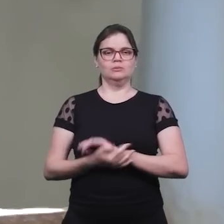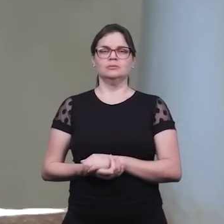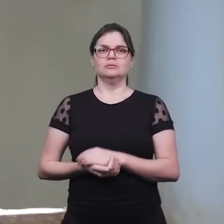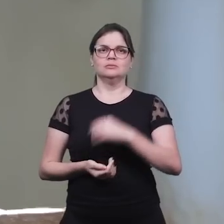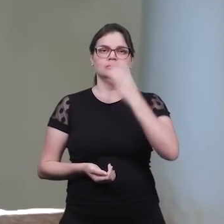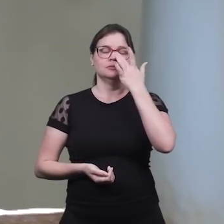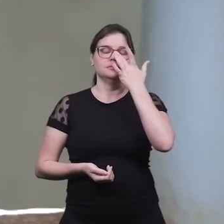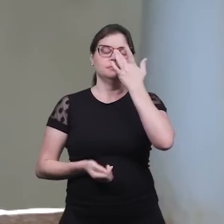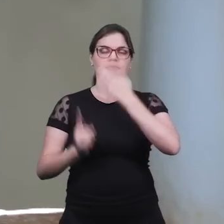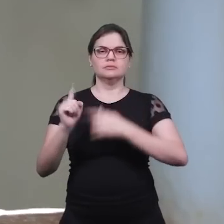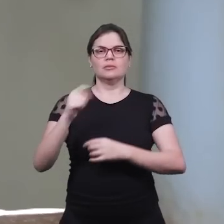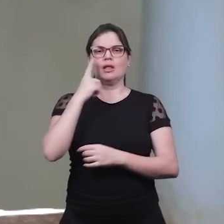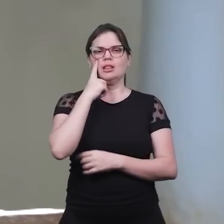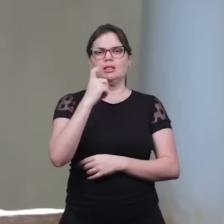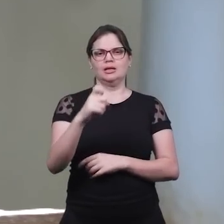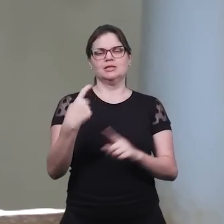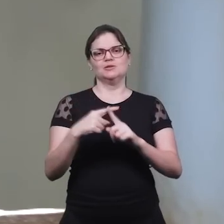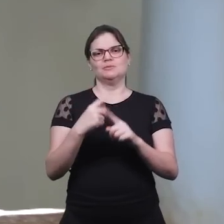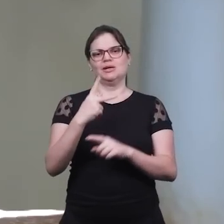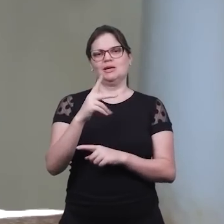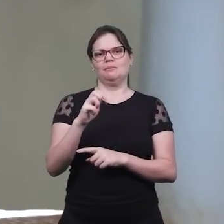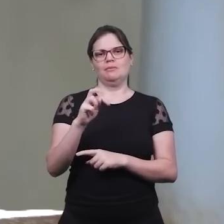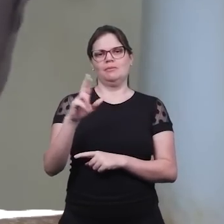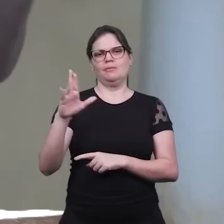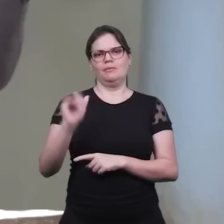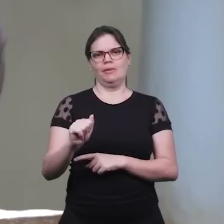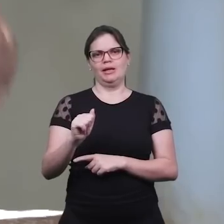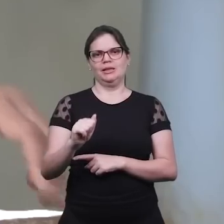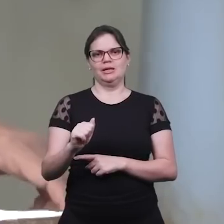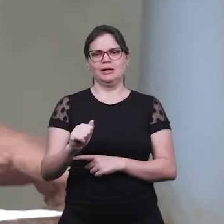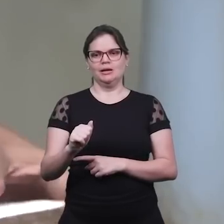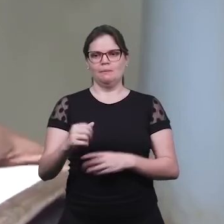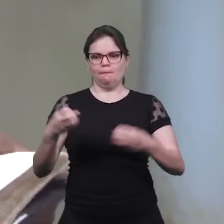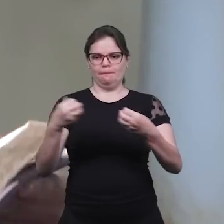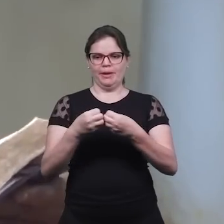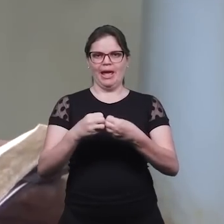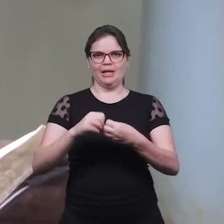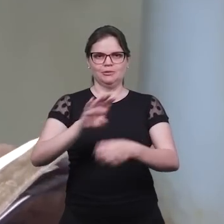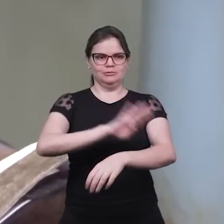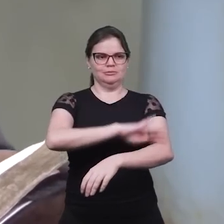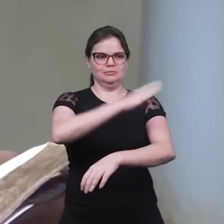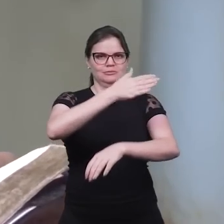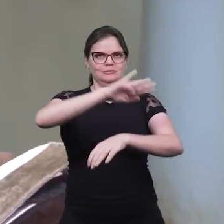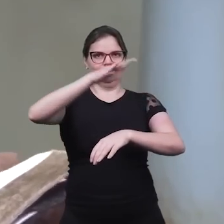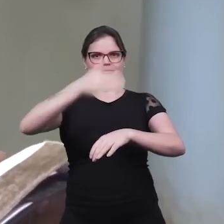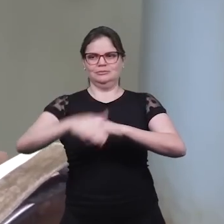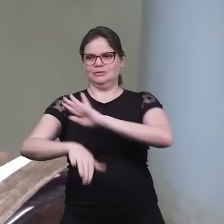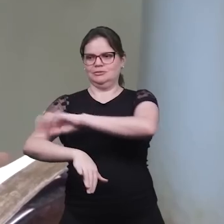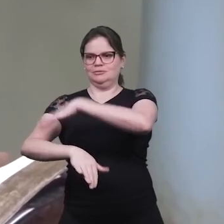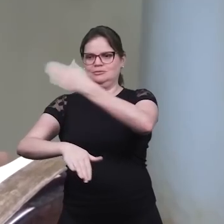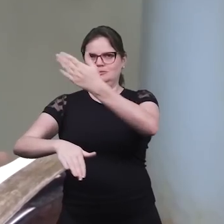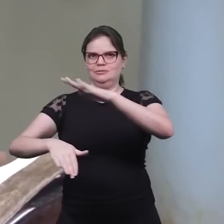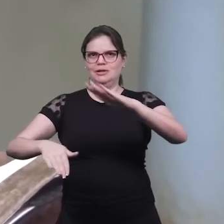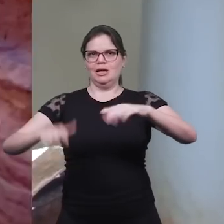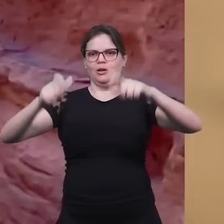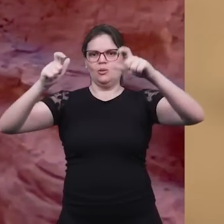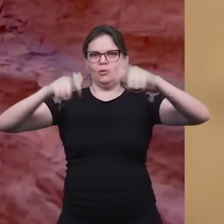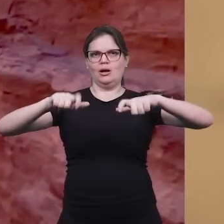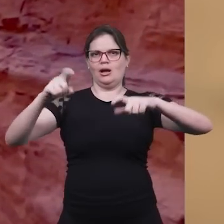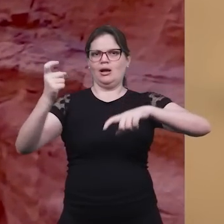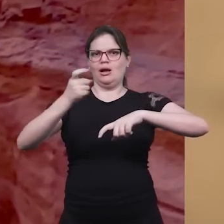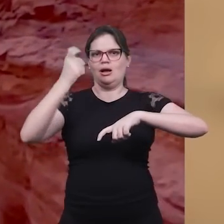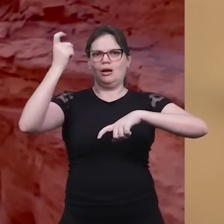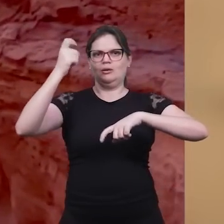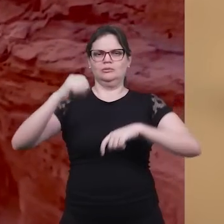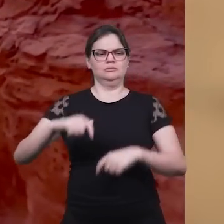seguinte, porque Petra era uma cidade que ficava no meio das rochas, certo? Então, era uma cidade que ficava no local alto. Então, ele falava o seguinte,